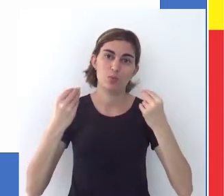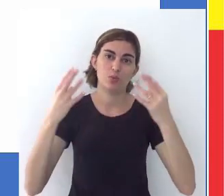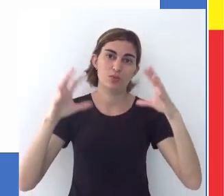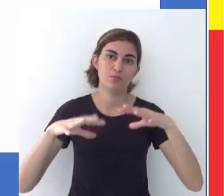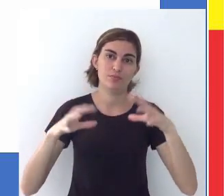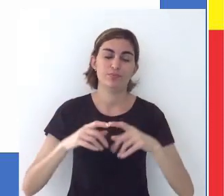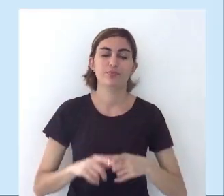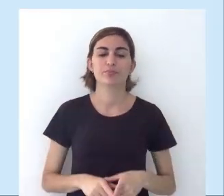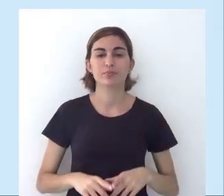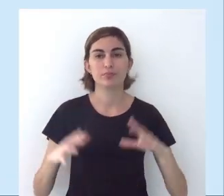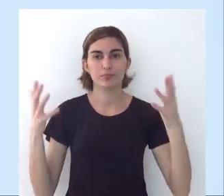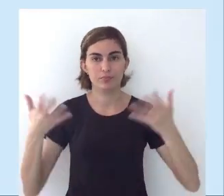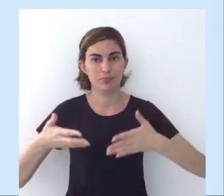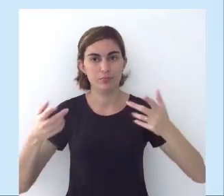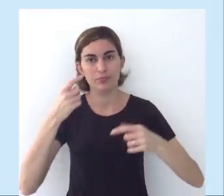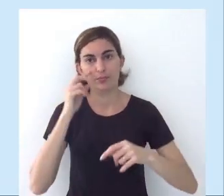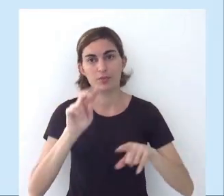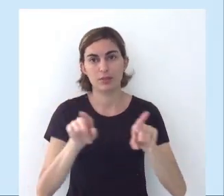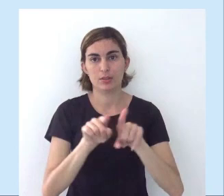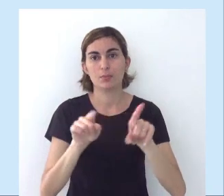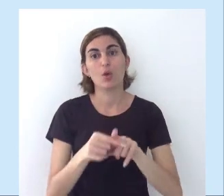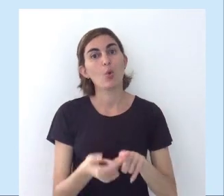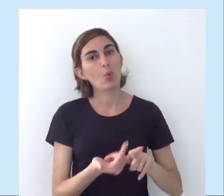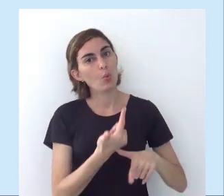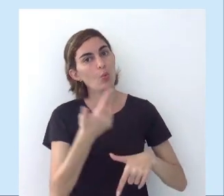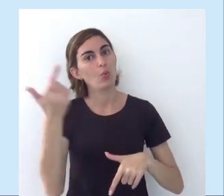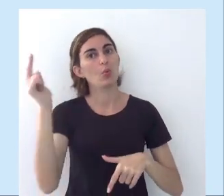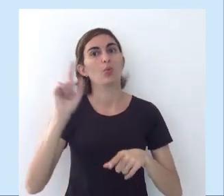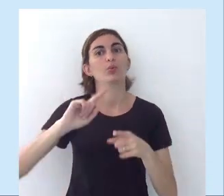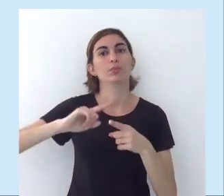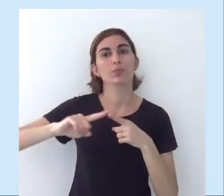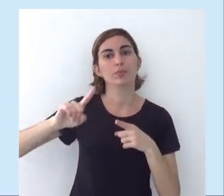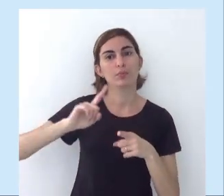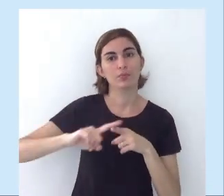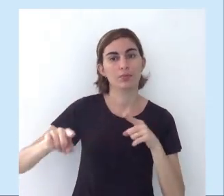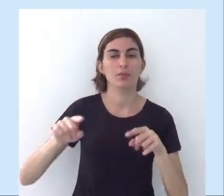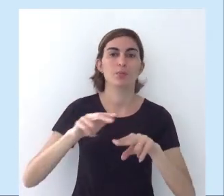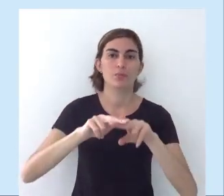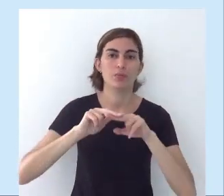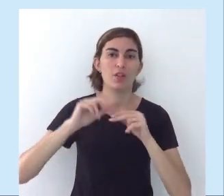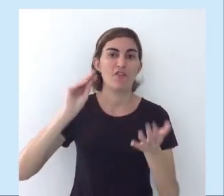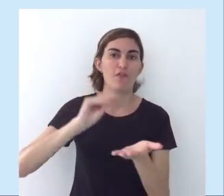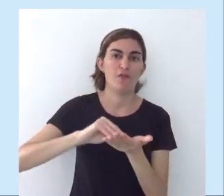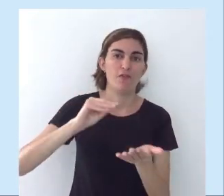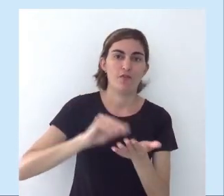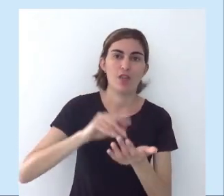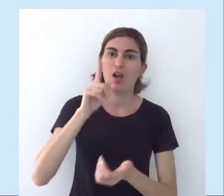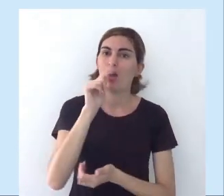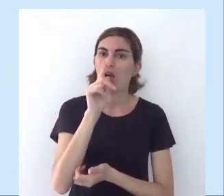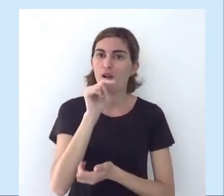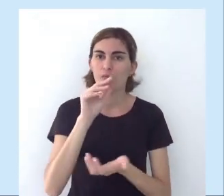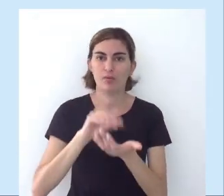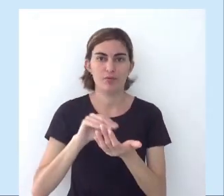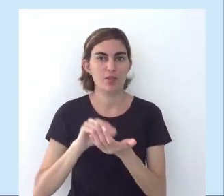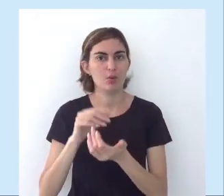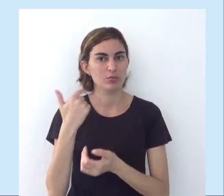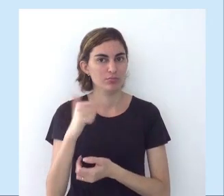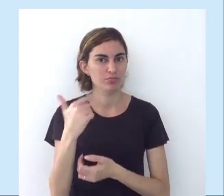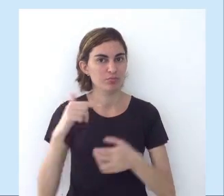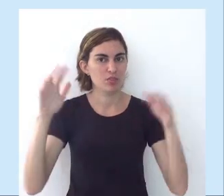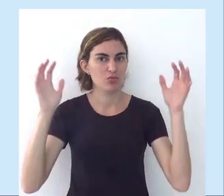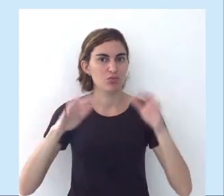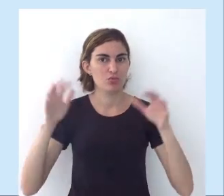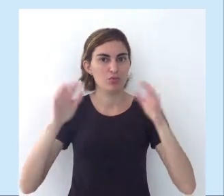do excesso de chuva. Agora a gente vai ver também um outro problema que a gente tem por conta dessa falta de água, agora por conta dessa